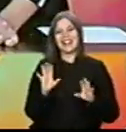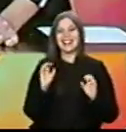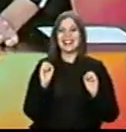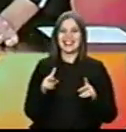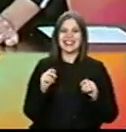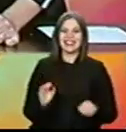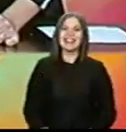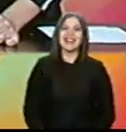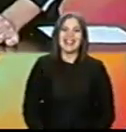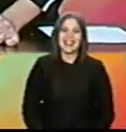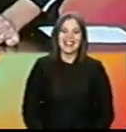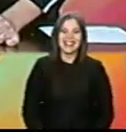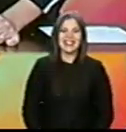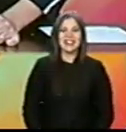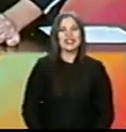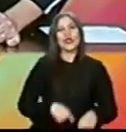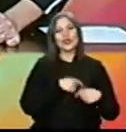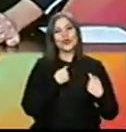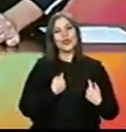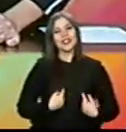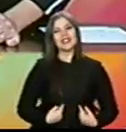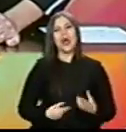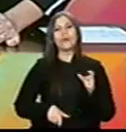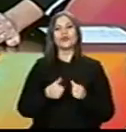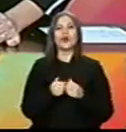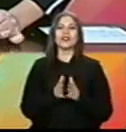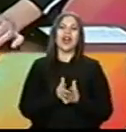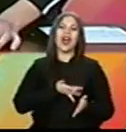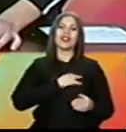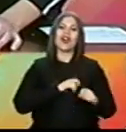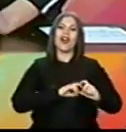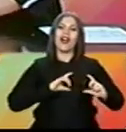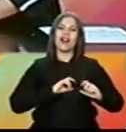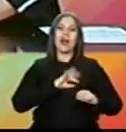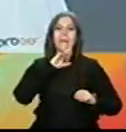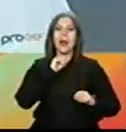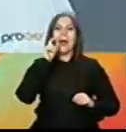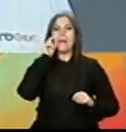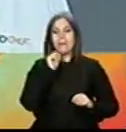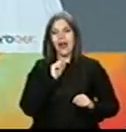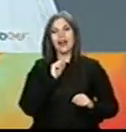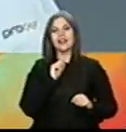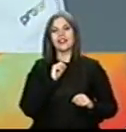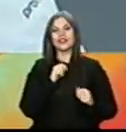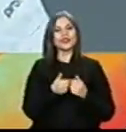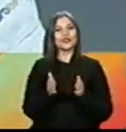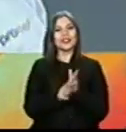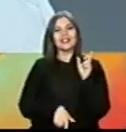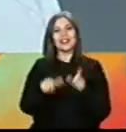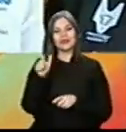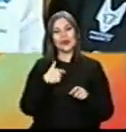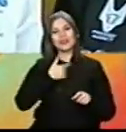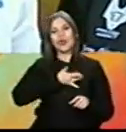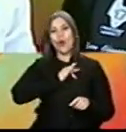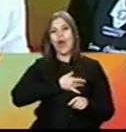Não fica. É humano. Tens um coração grande, não é? Acaba de todos. Para todos. Para a minha mãe, para o meu pai, para a minha namorada. Olha, ciúmes. Acabem todos. Não